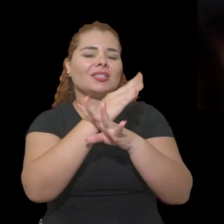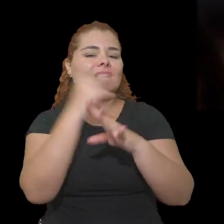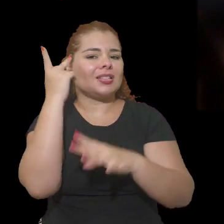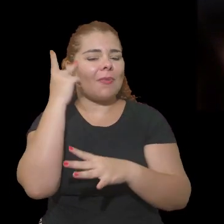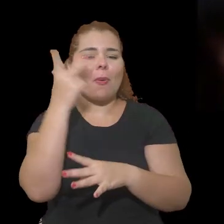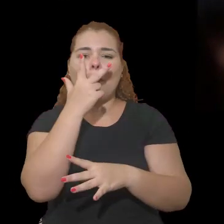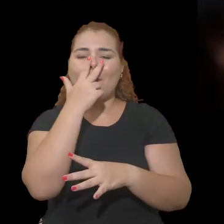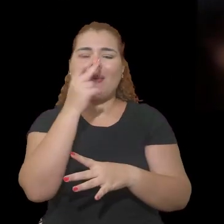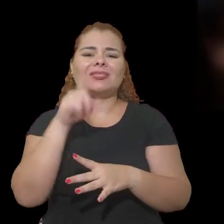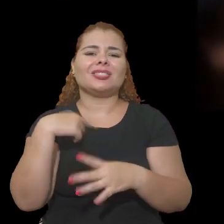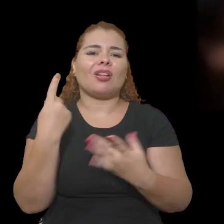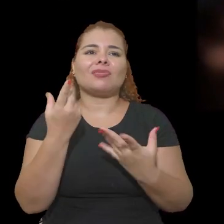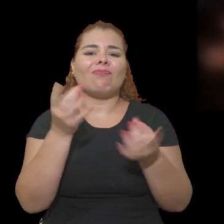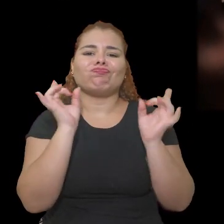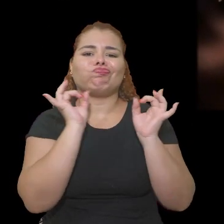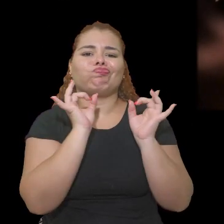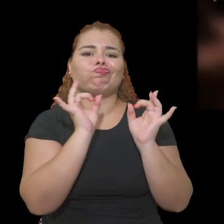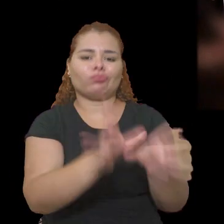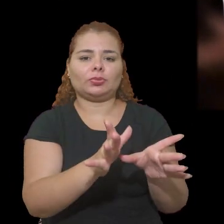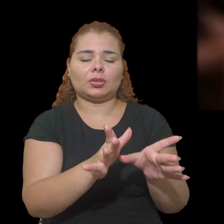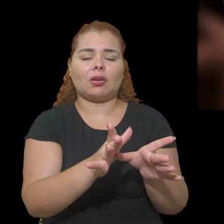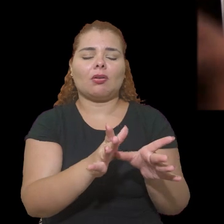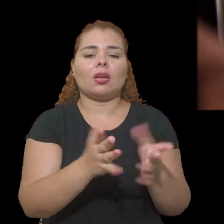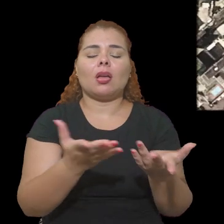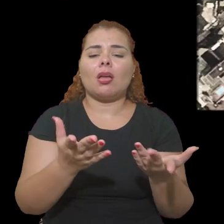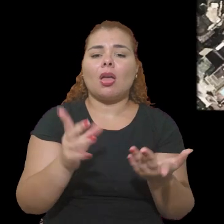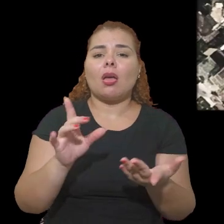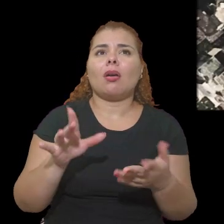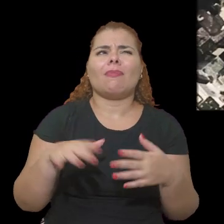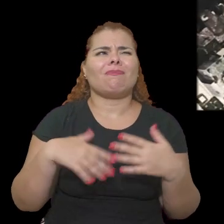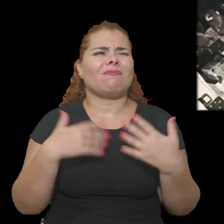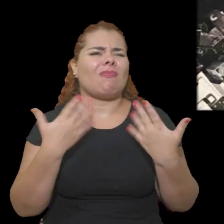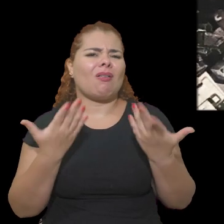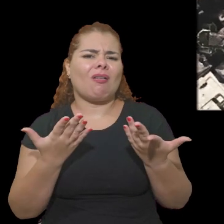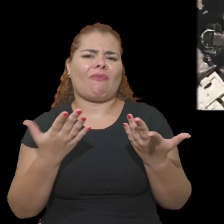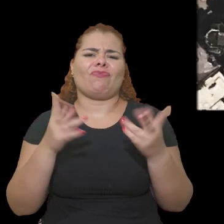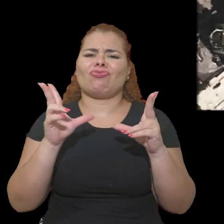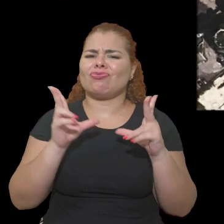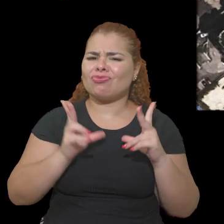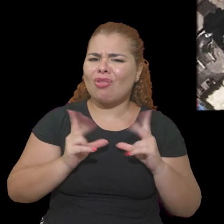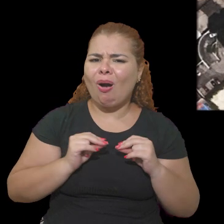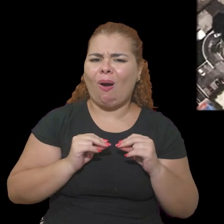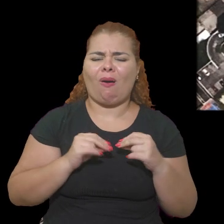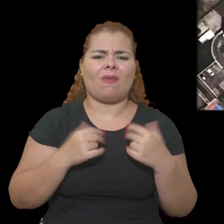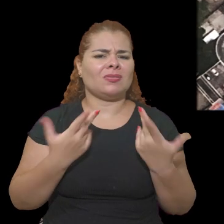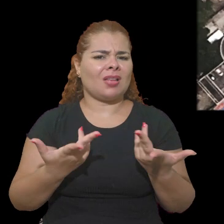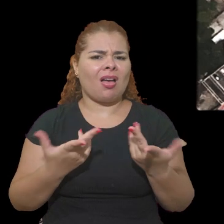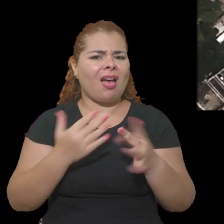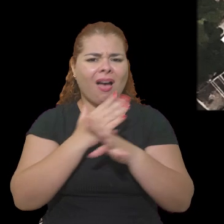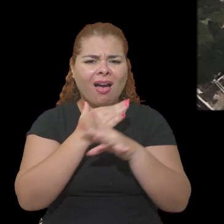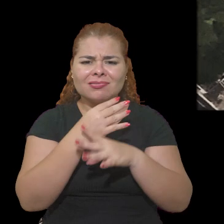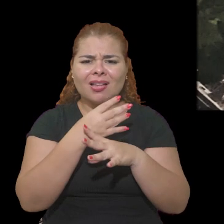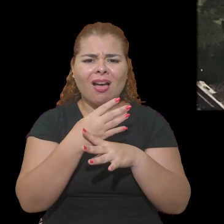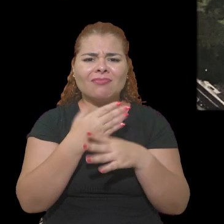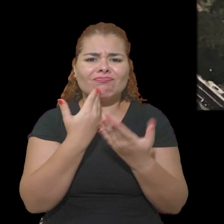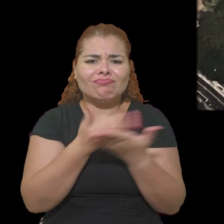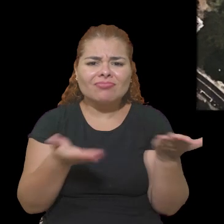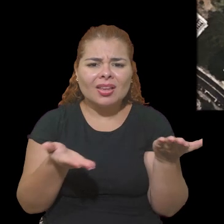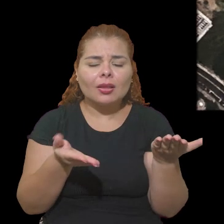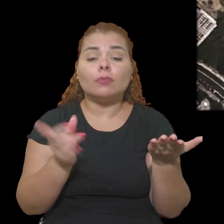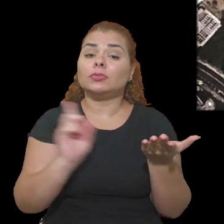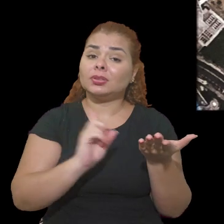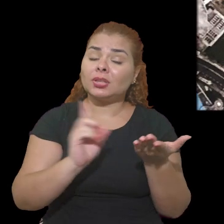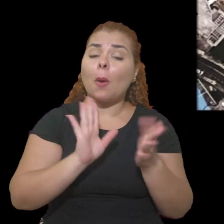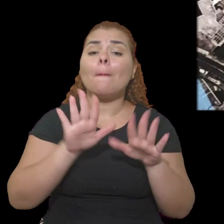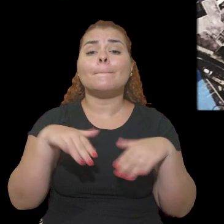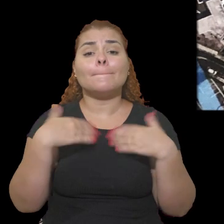quanto a gente está jogando essa cidade fora, assim, nesse aspecto. Nossa, Nego Júnior, que pessimismo e tal, a cidade está perdida. Não, não é isso. Mas